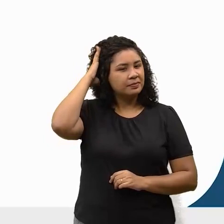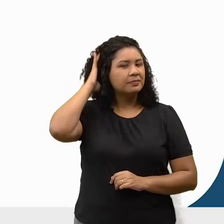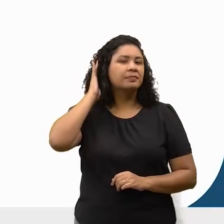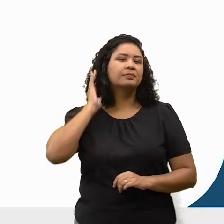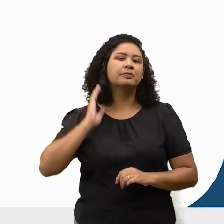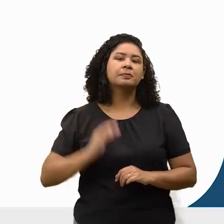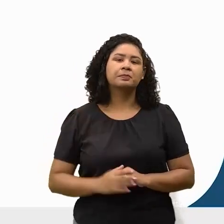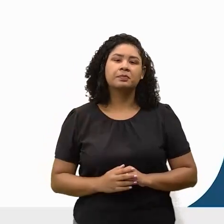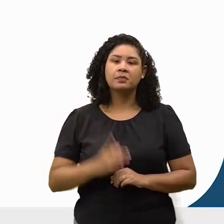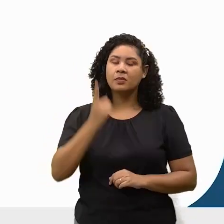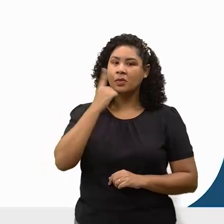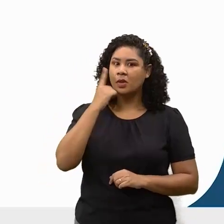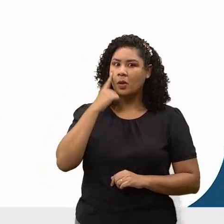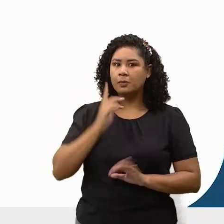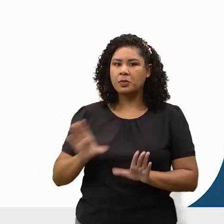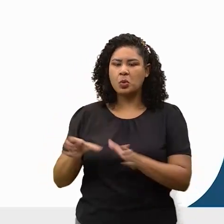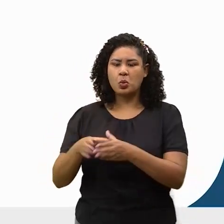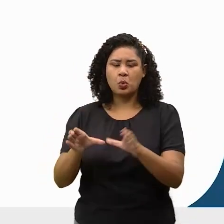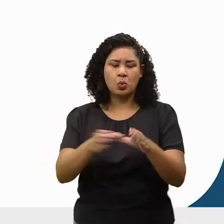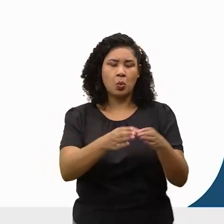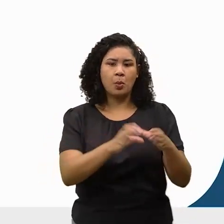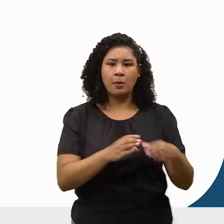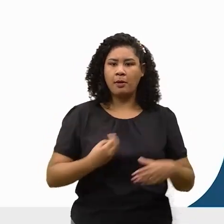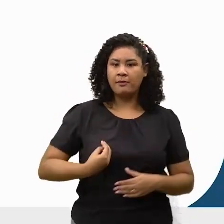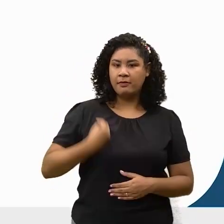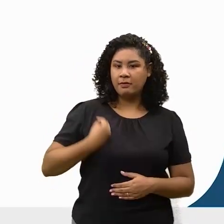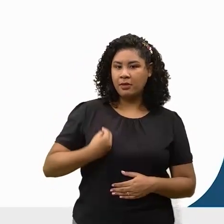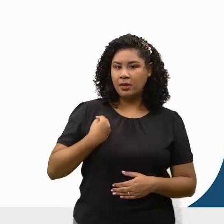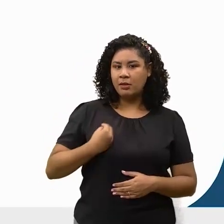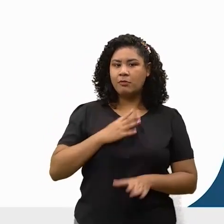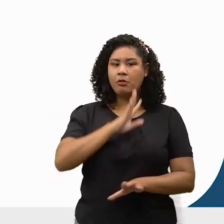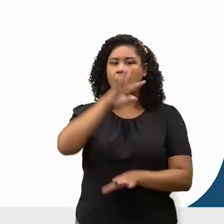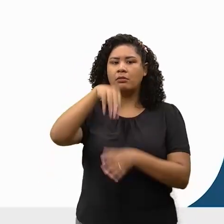ó, que todo ser vivo é formado por